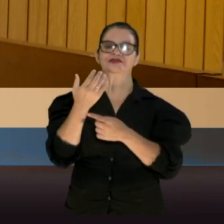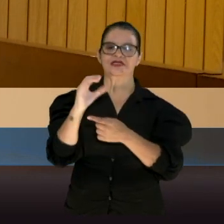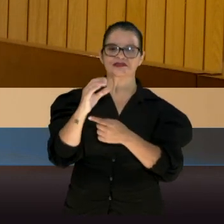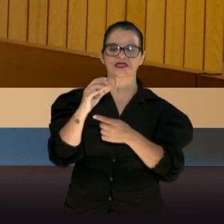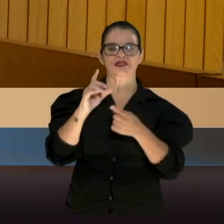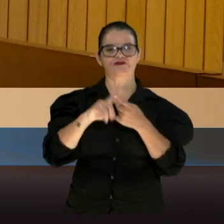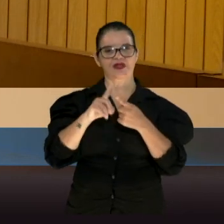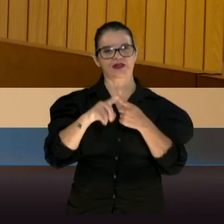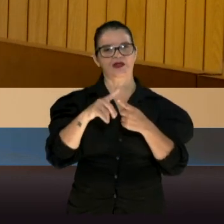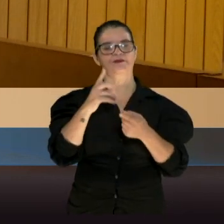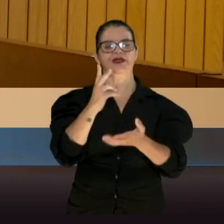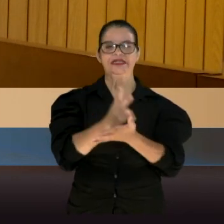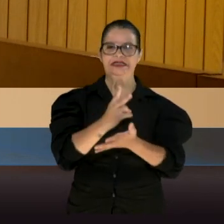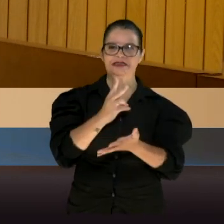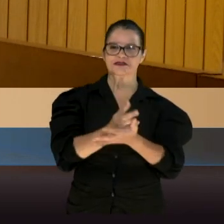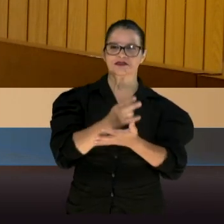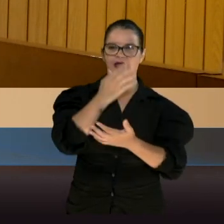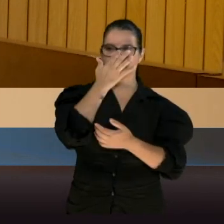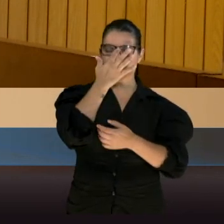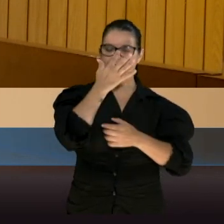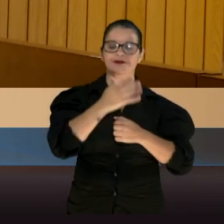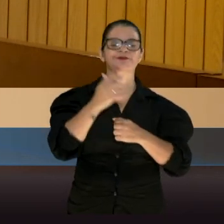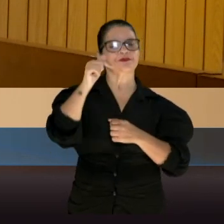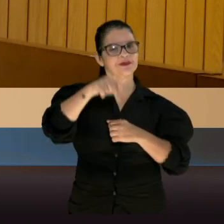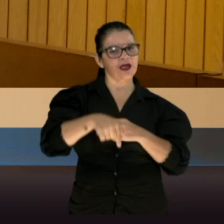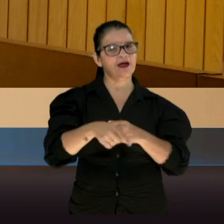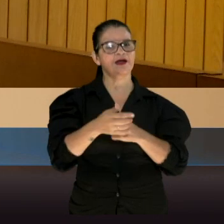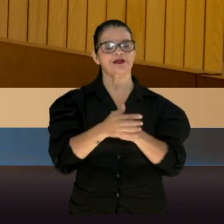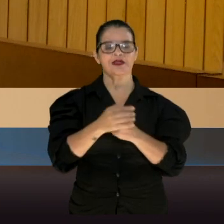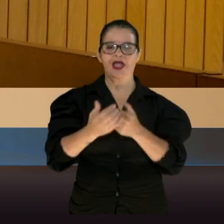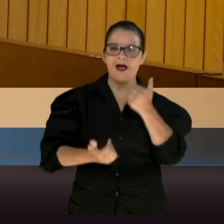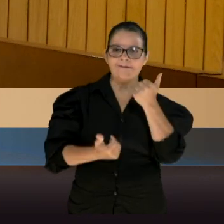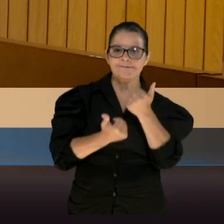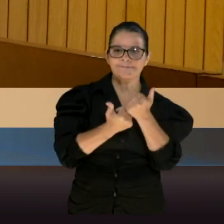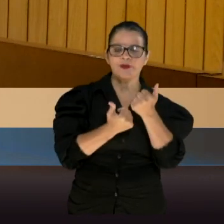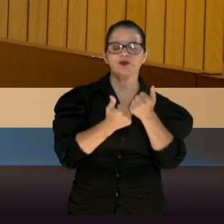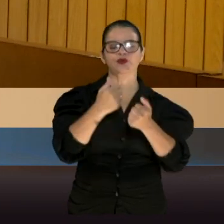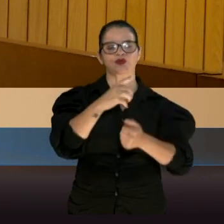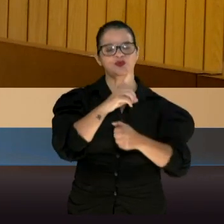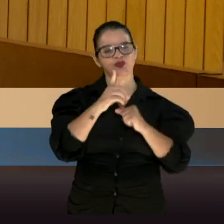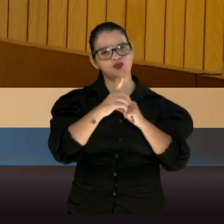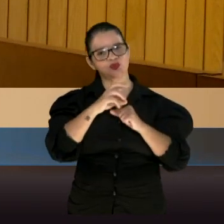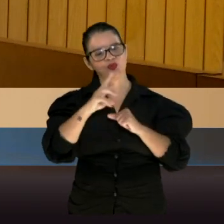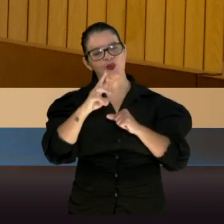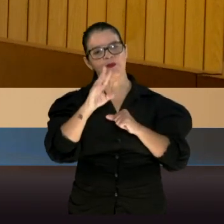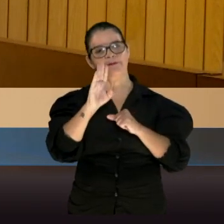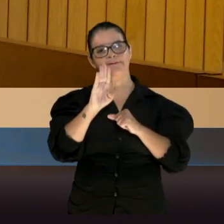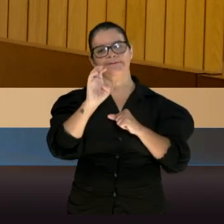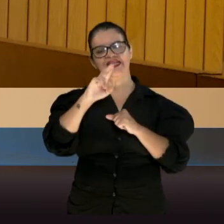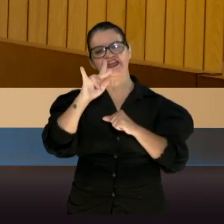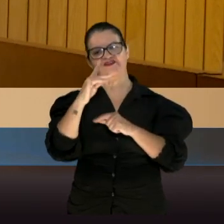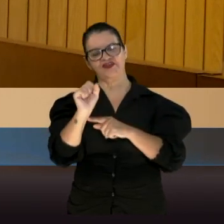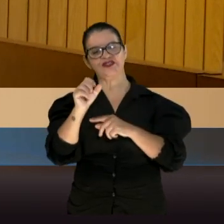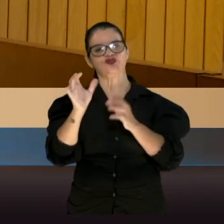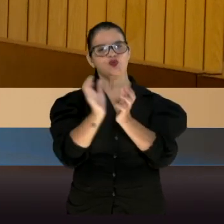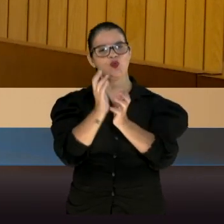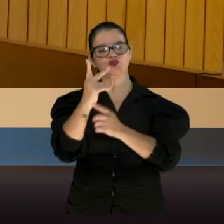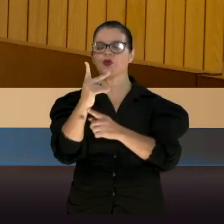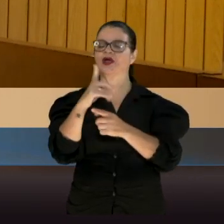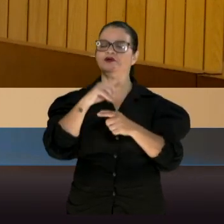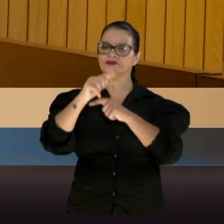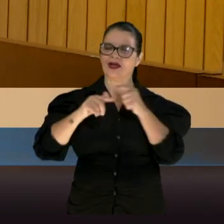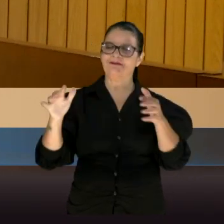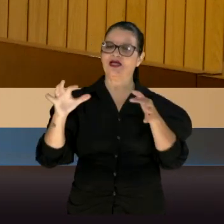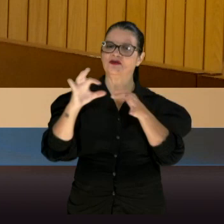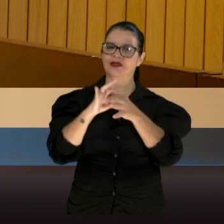dando sempre, né, aquele apoio, doutor Benevides, né, e toda a sua equipe, um trabalho integrado,